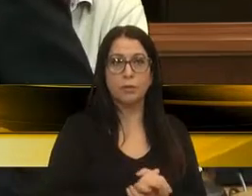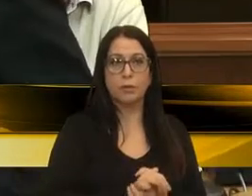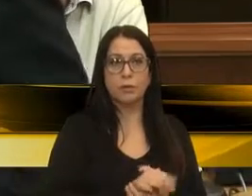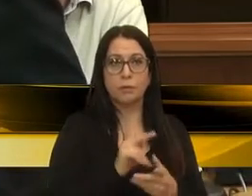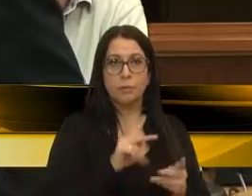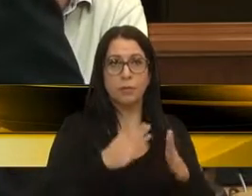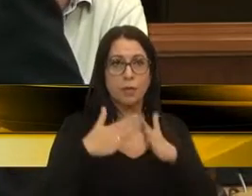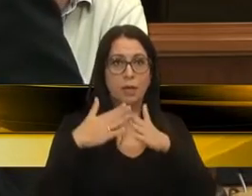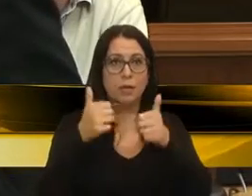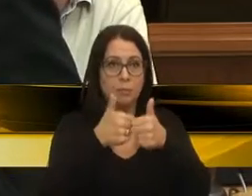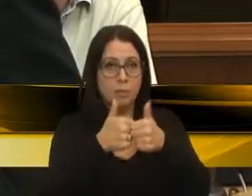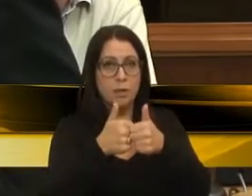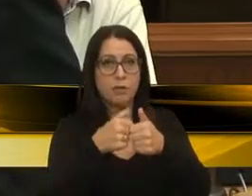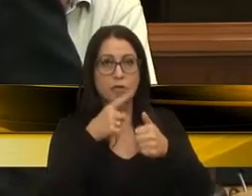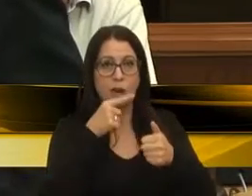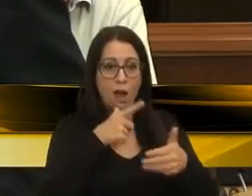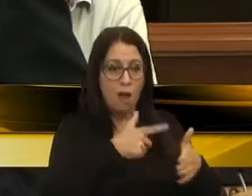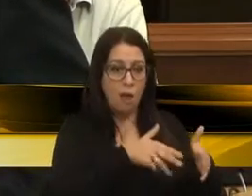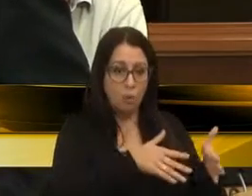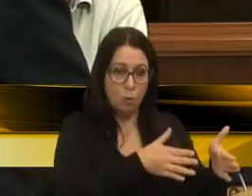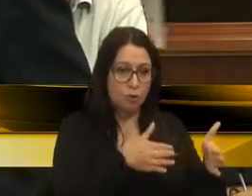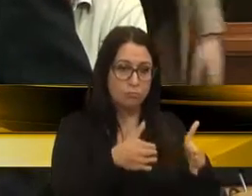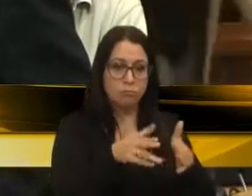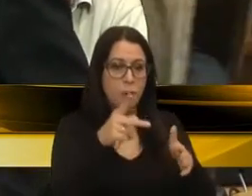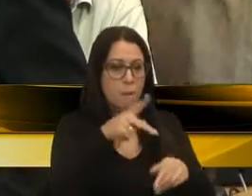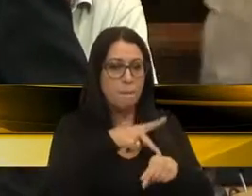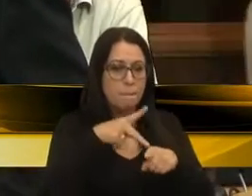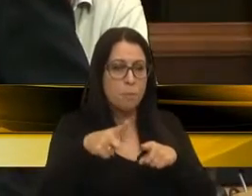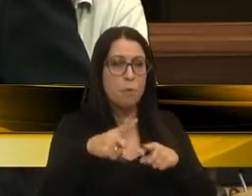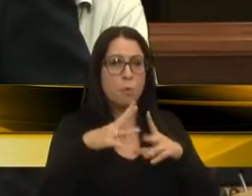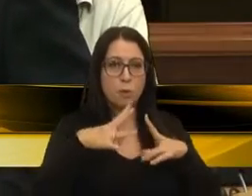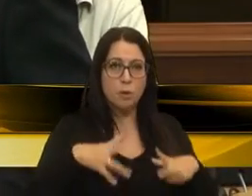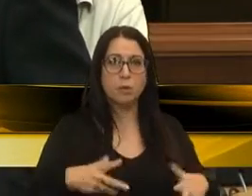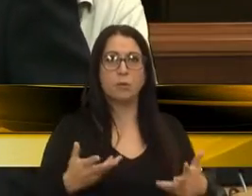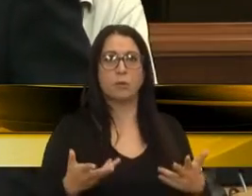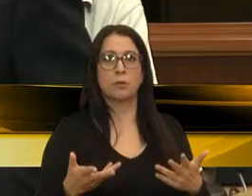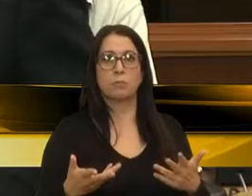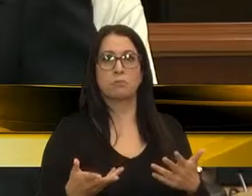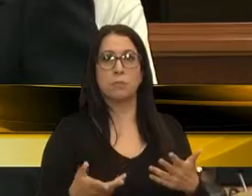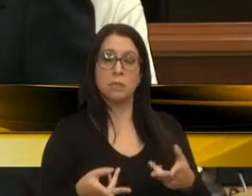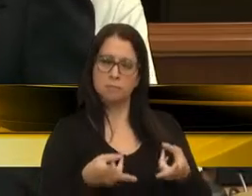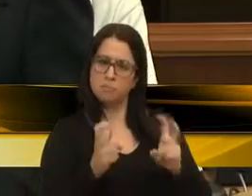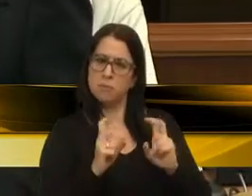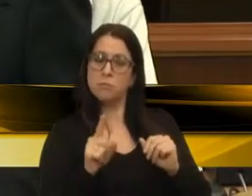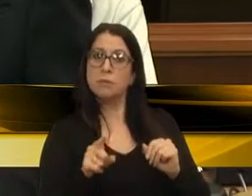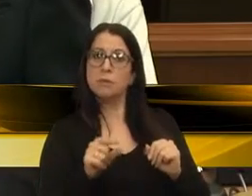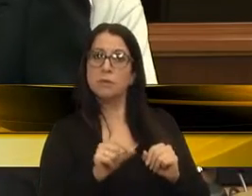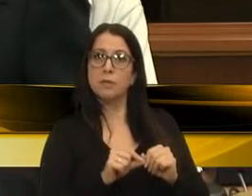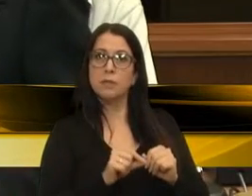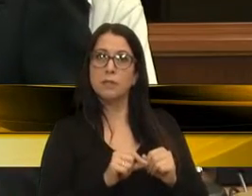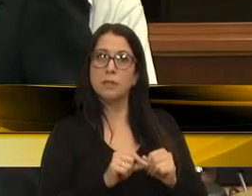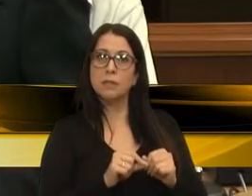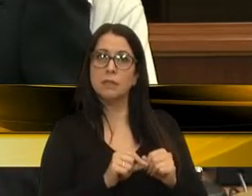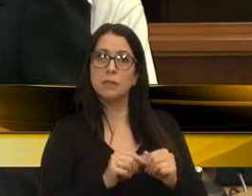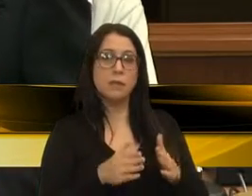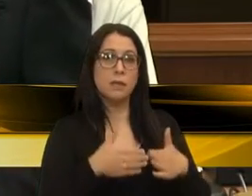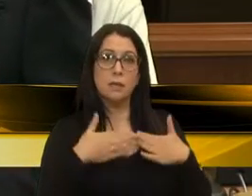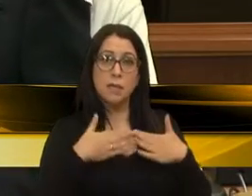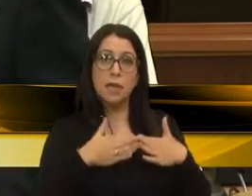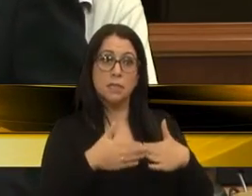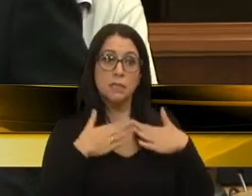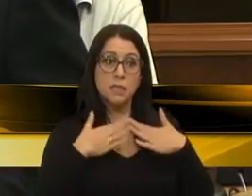Moradores sabem que tinha uma vertente com água pura e limpa ali, e se percebeu que foi dado licenças